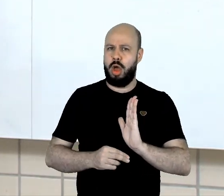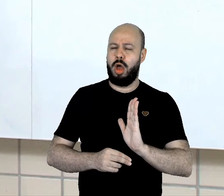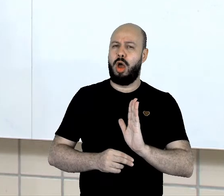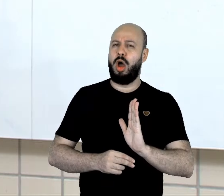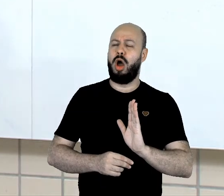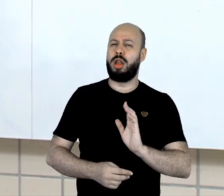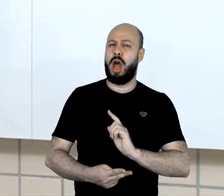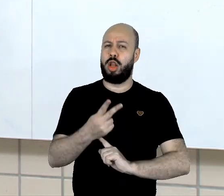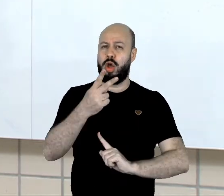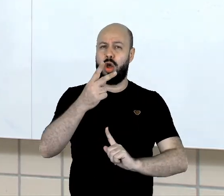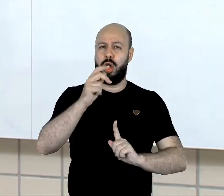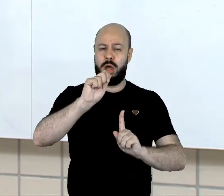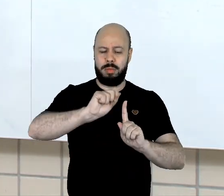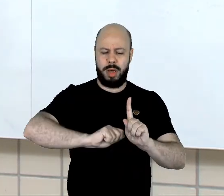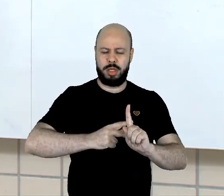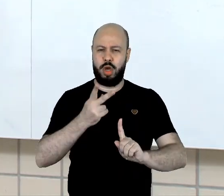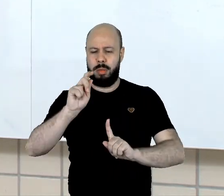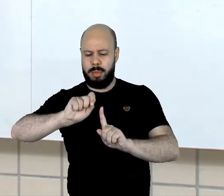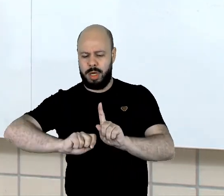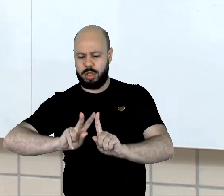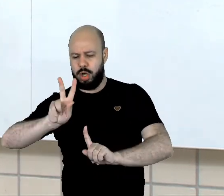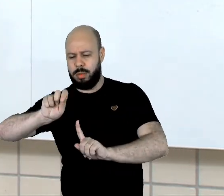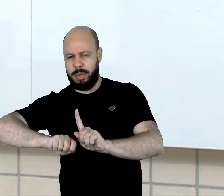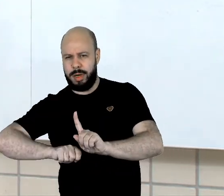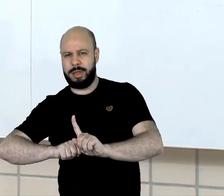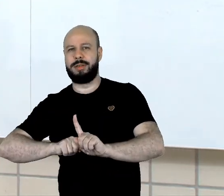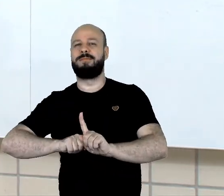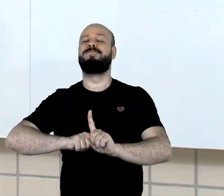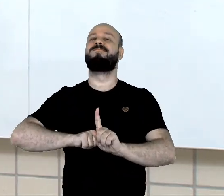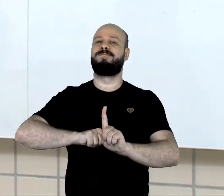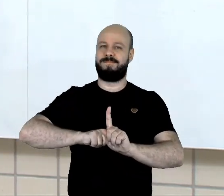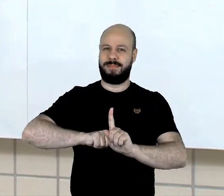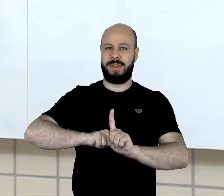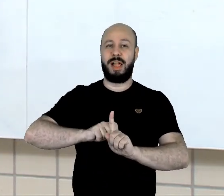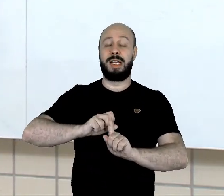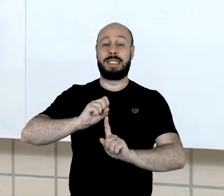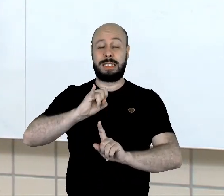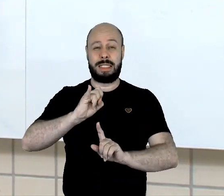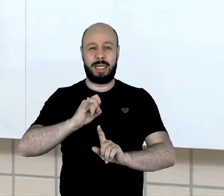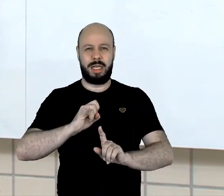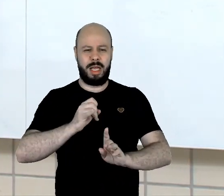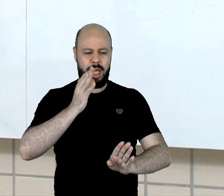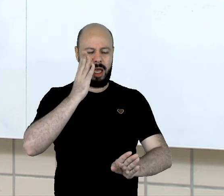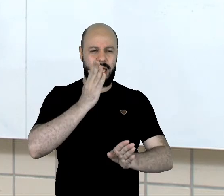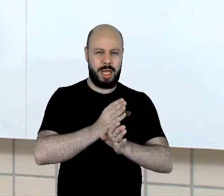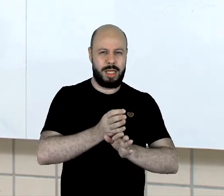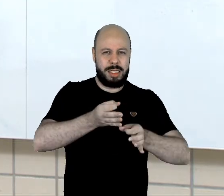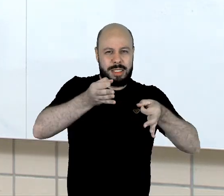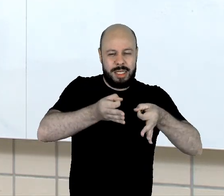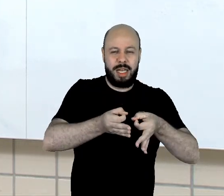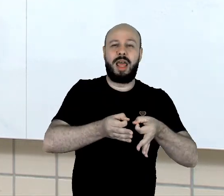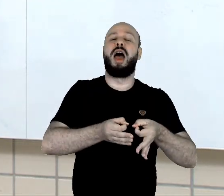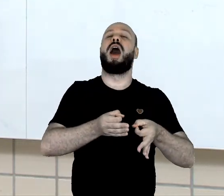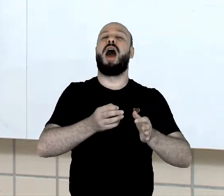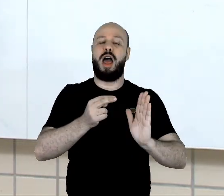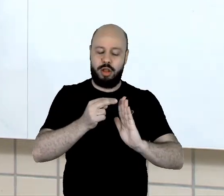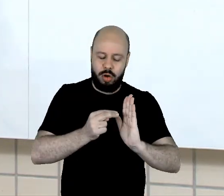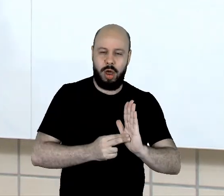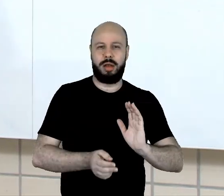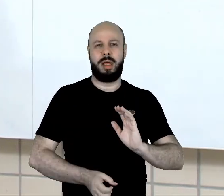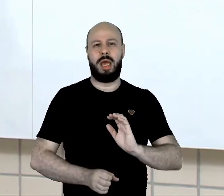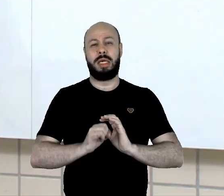sendo computadas pelo que vocês acertam ali na plataforma. E de repente você está